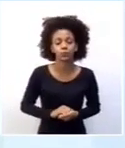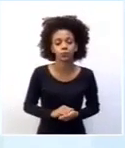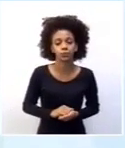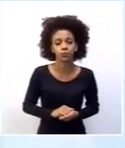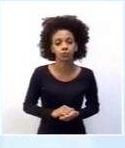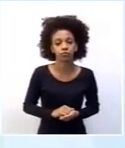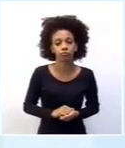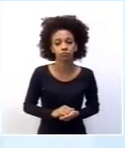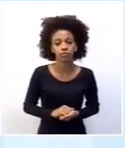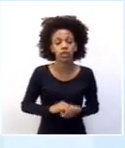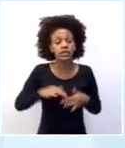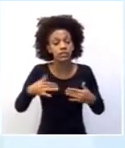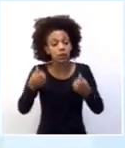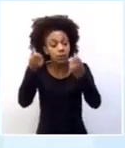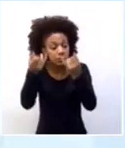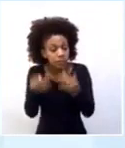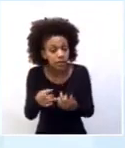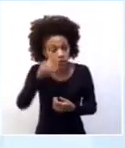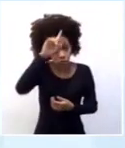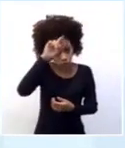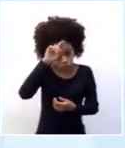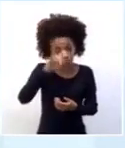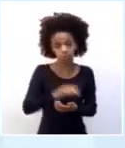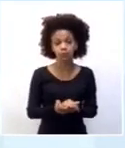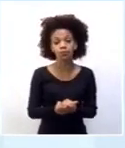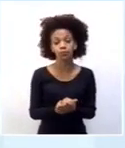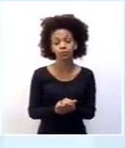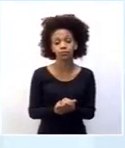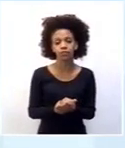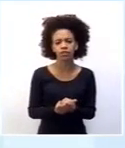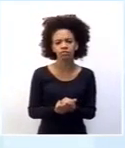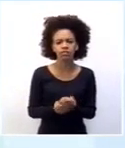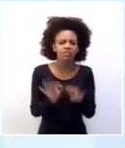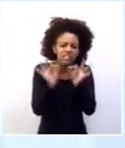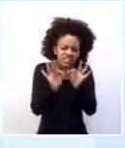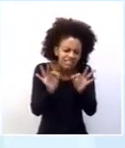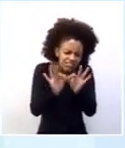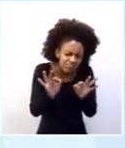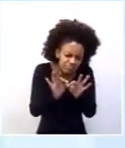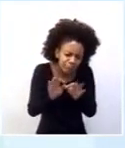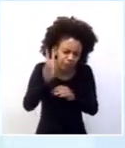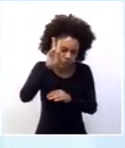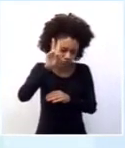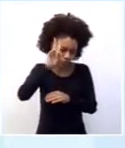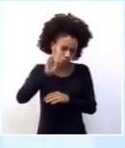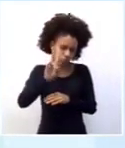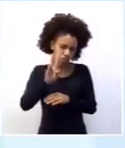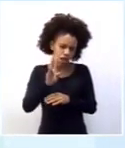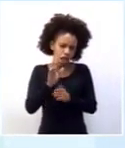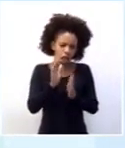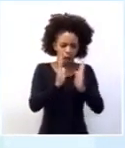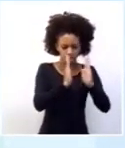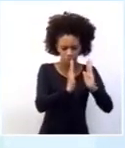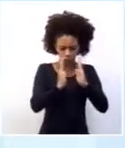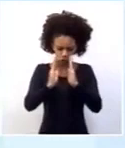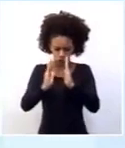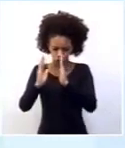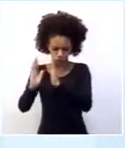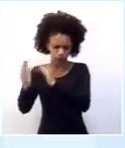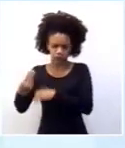gente começar a falar do Egito, nós vamos fazer uma breve periodização histórica. É uma divisão em fases,